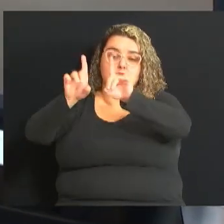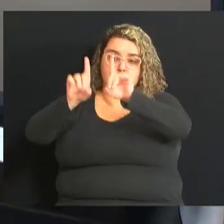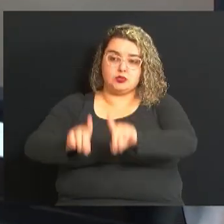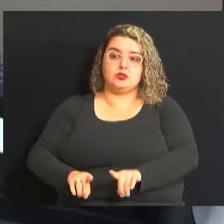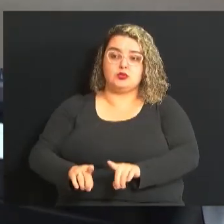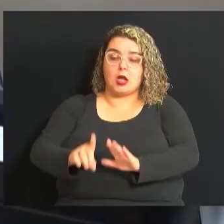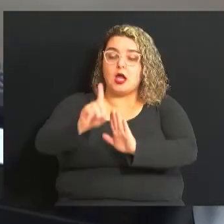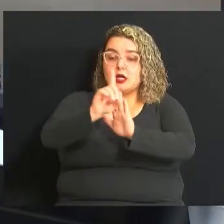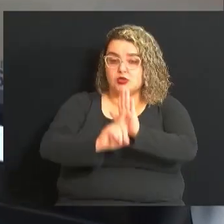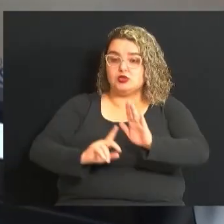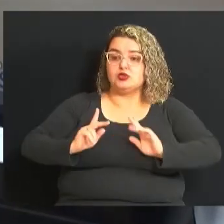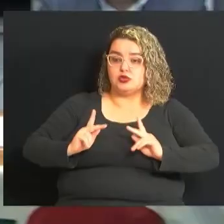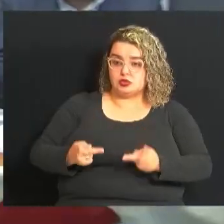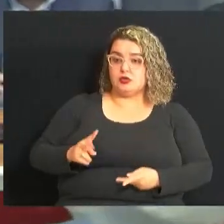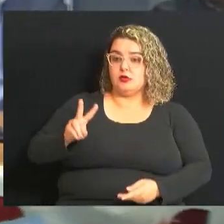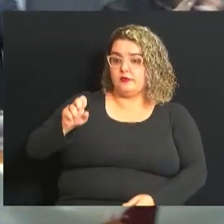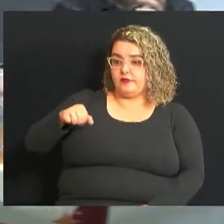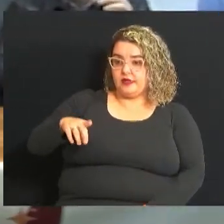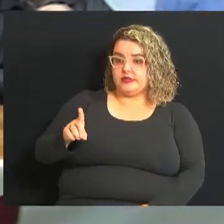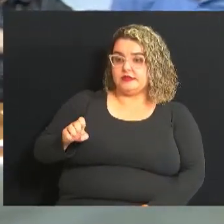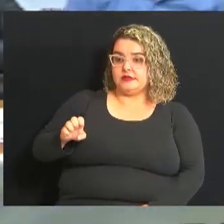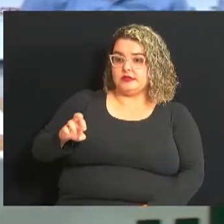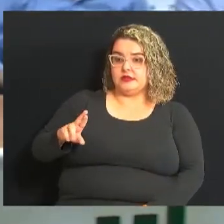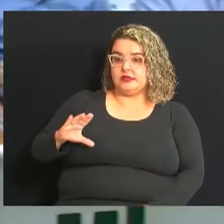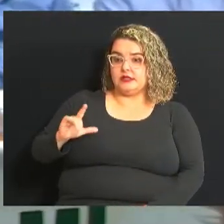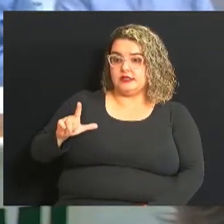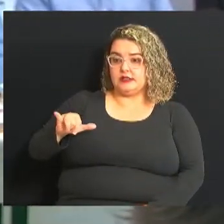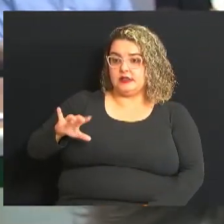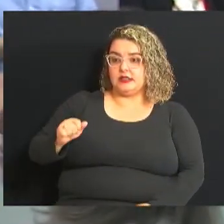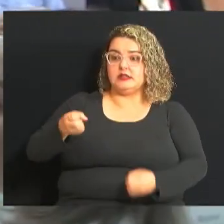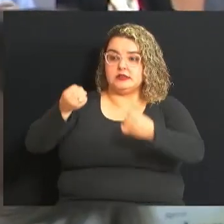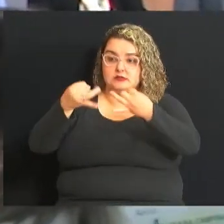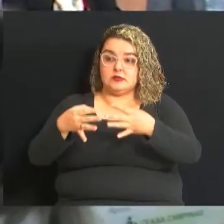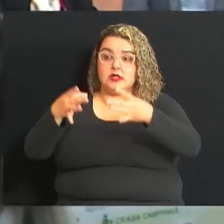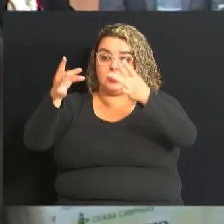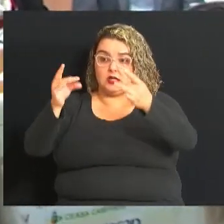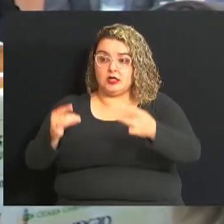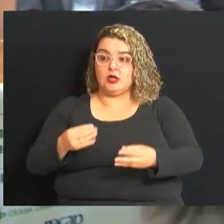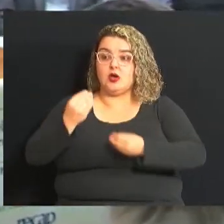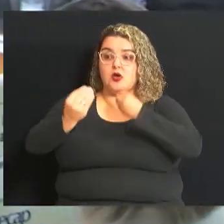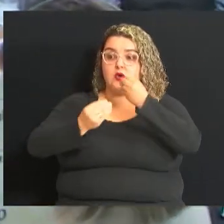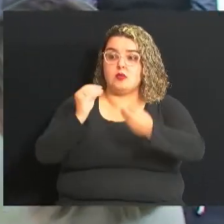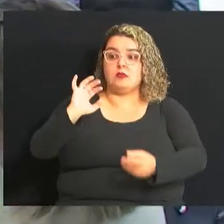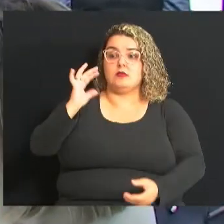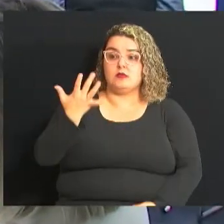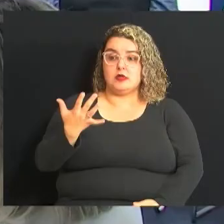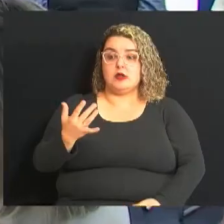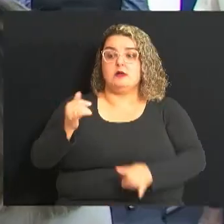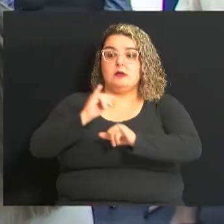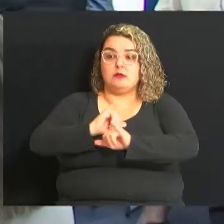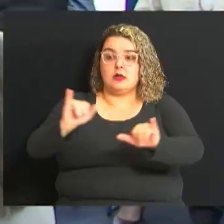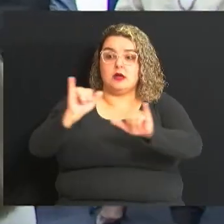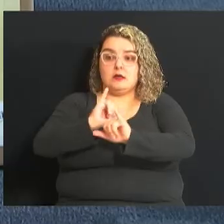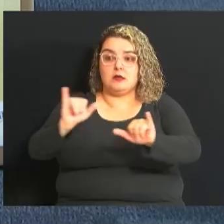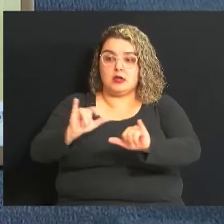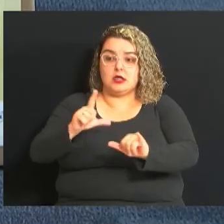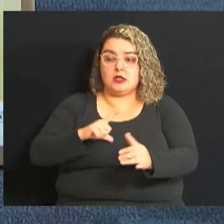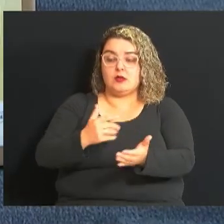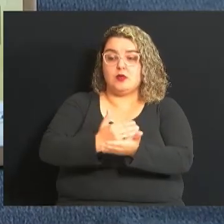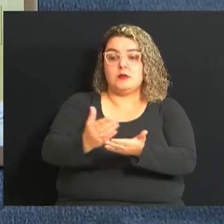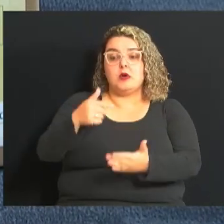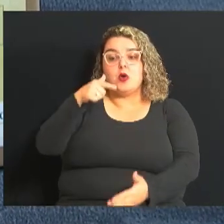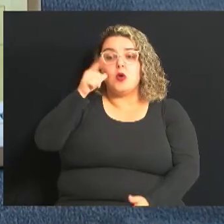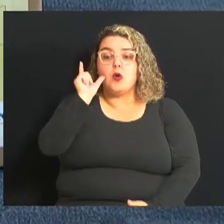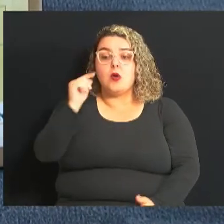Direitos Humanos, Vandecléa Moro. Eles explicaram em detalhes como vai funcionar a campanha, que teve início ontem e